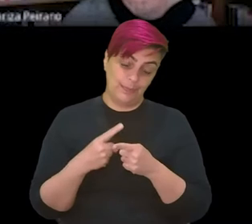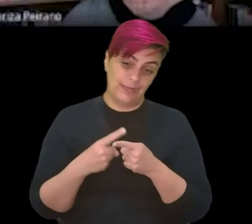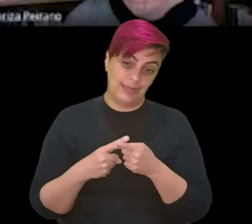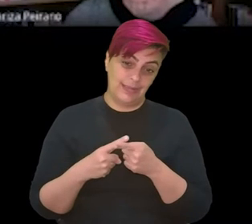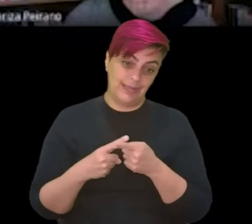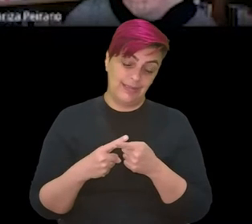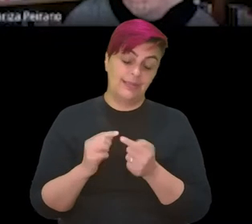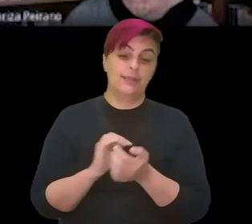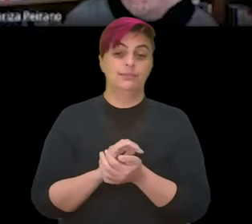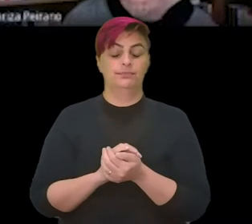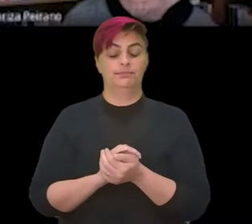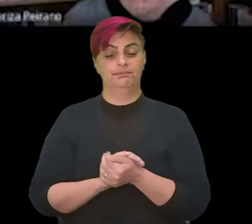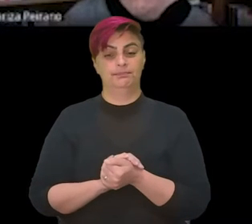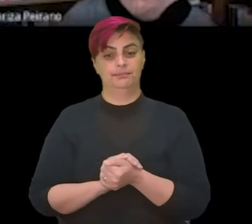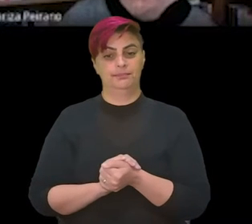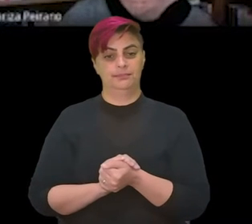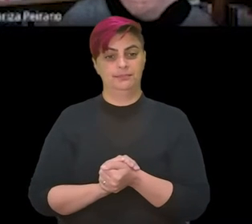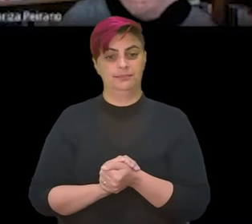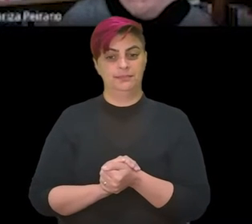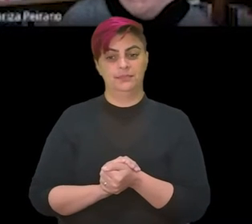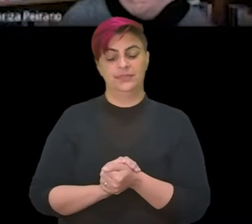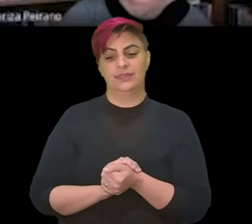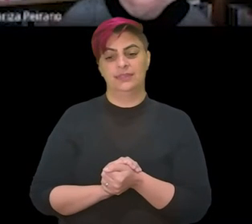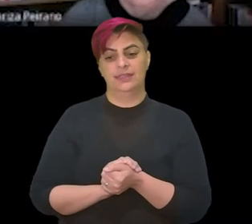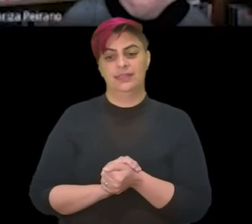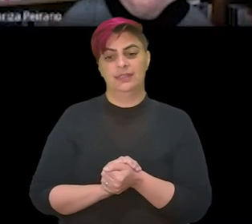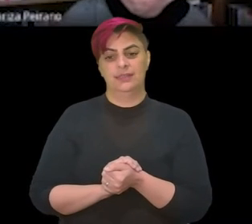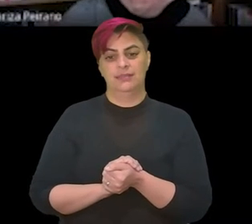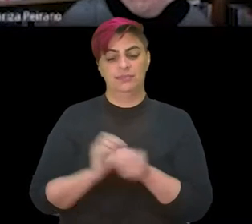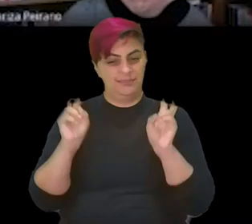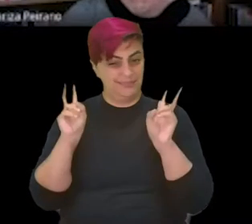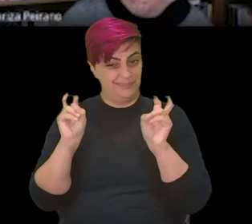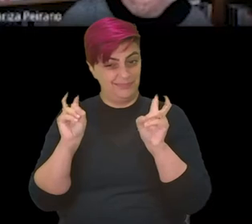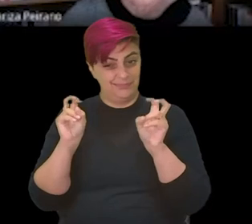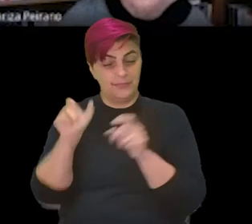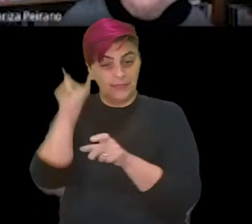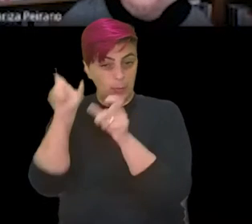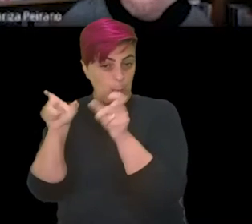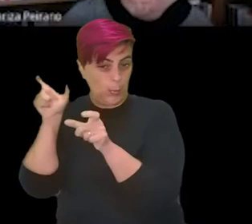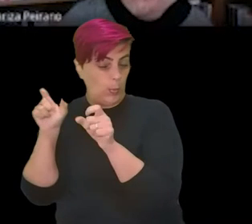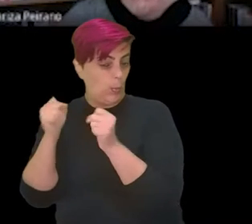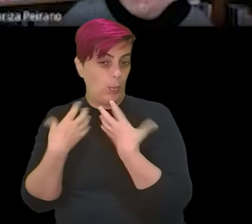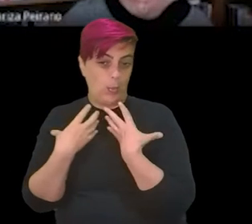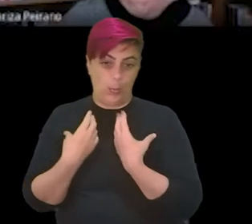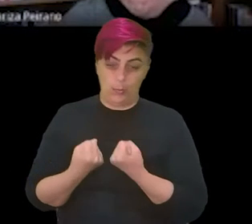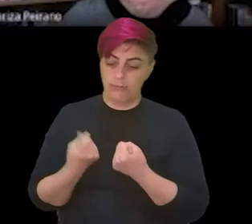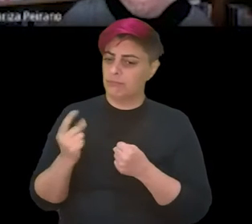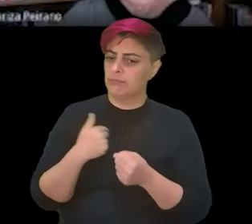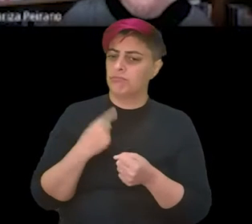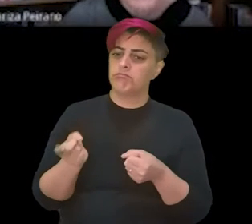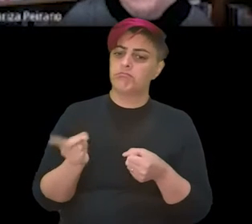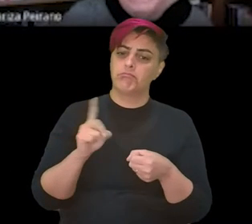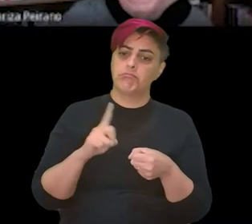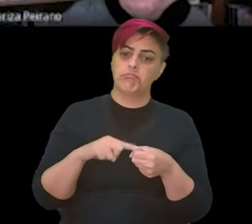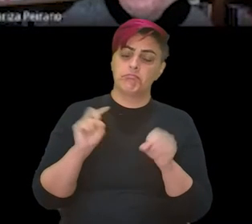consequência da percepção de que se tratava de mera etnografia. Voltarei a esse tema na conclusão